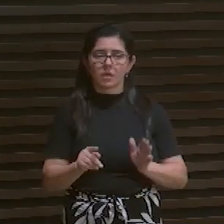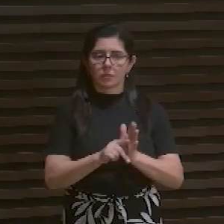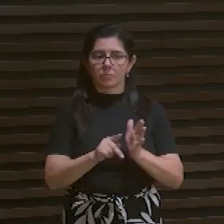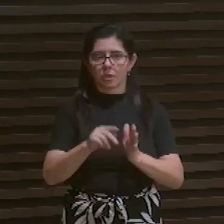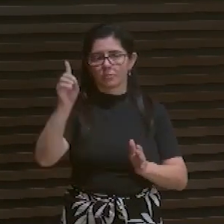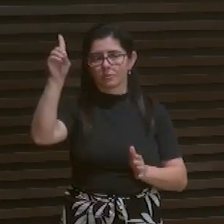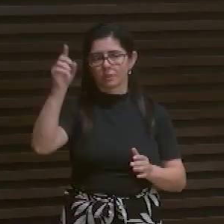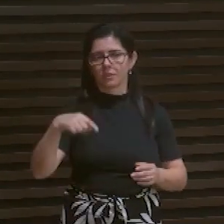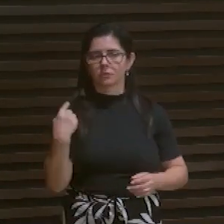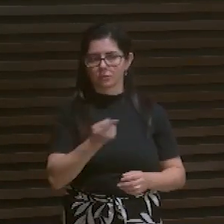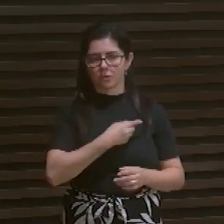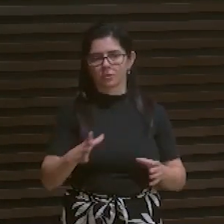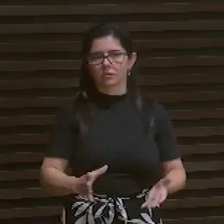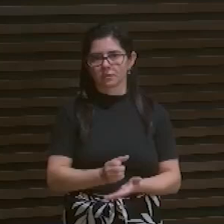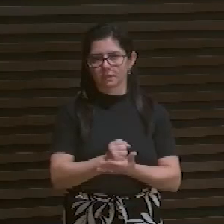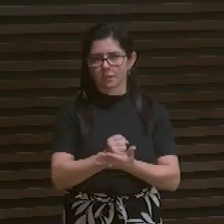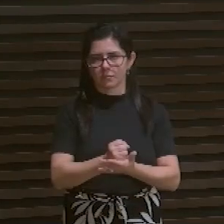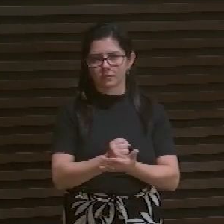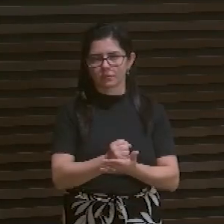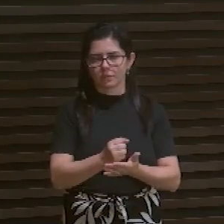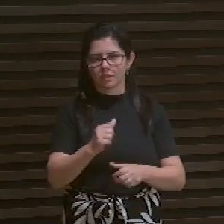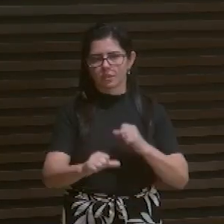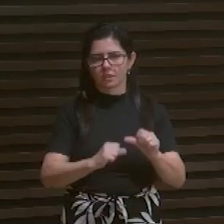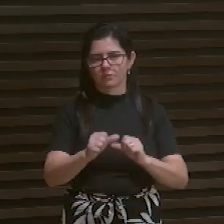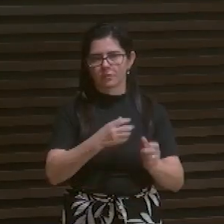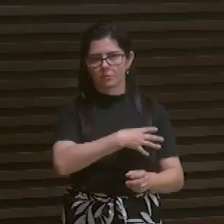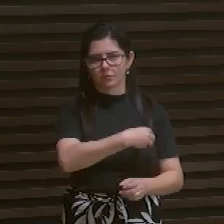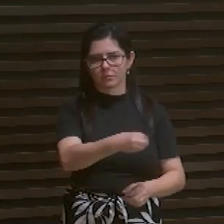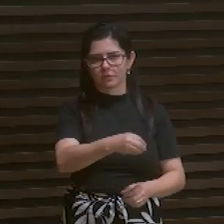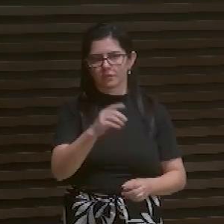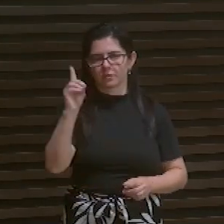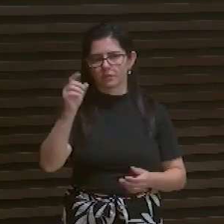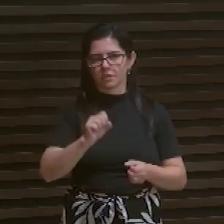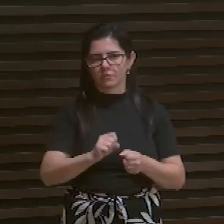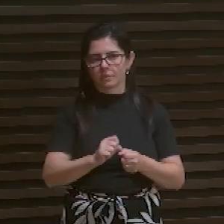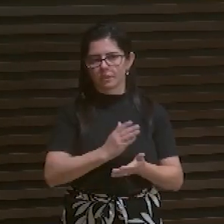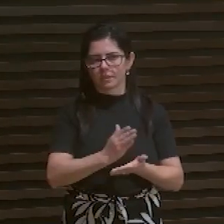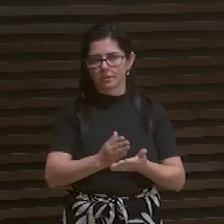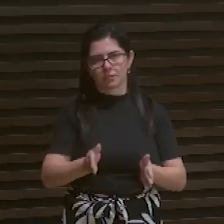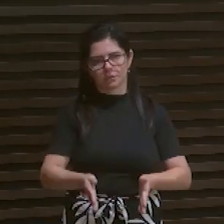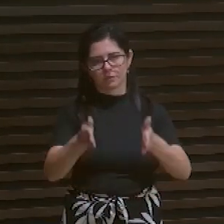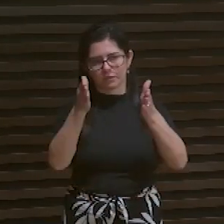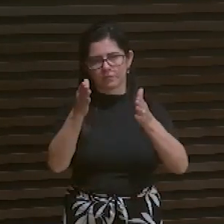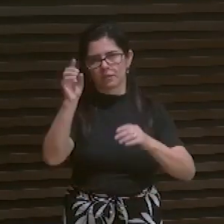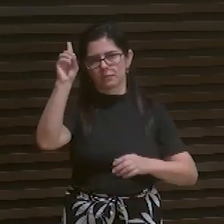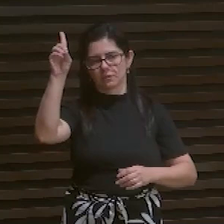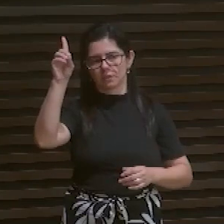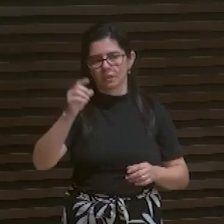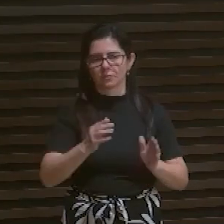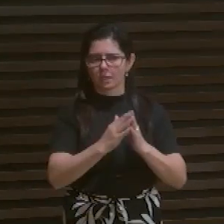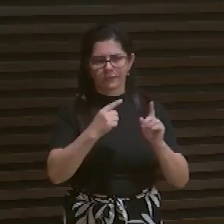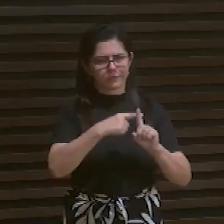Nós, os salvos e feitos filhos, fazemos parte do edifício de Deus. A igreja não existe sozinha,